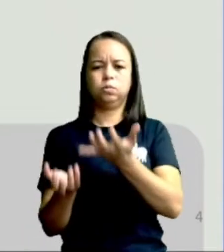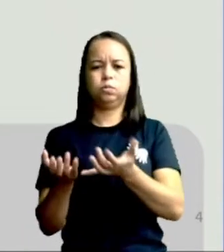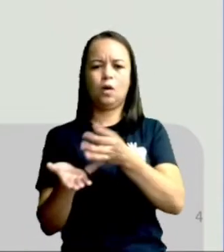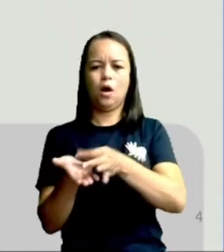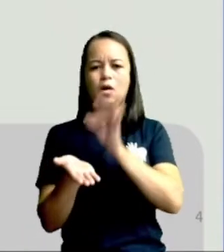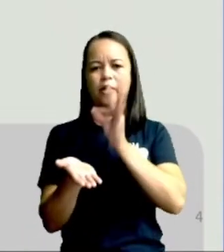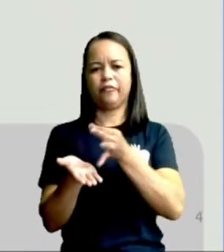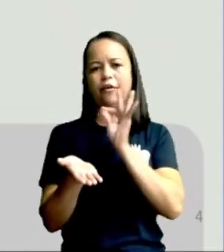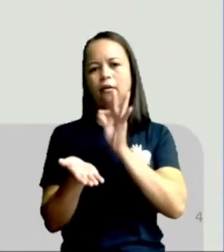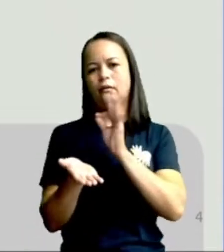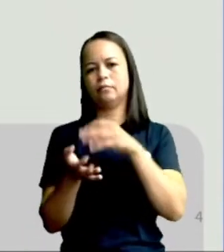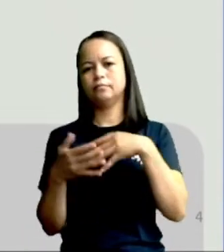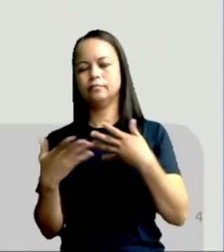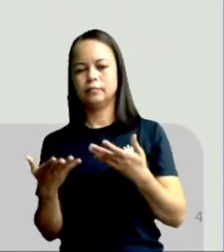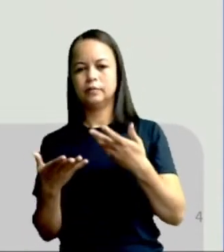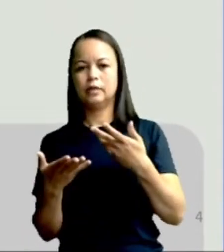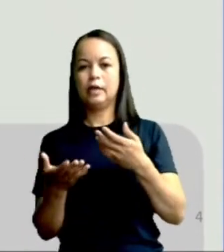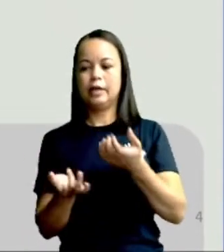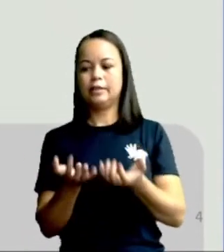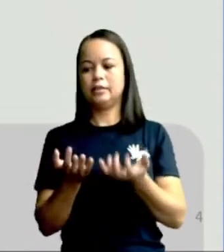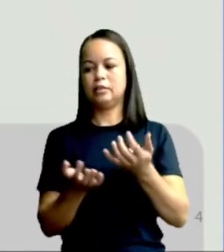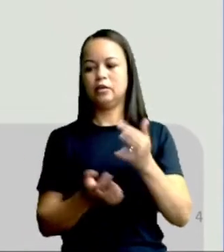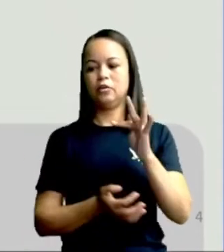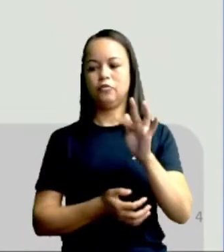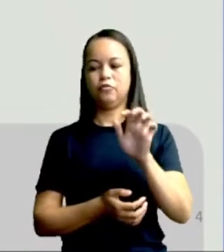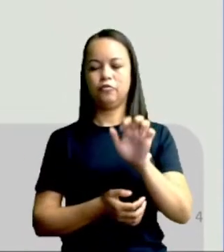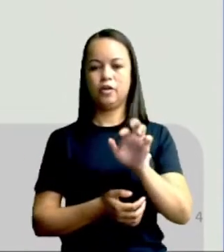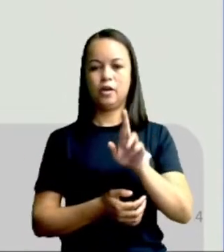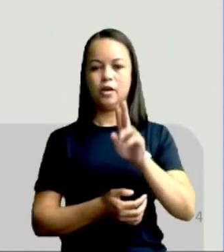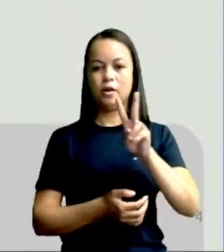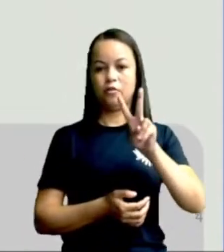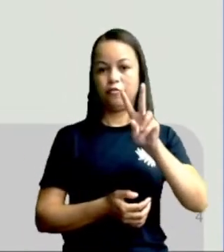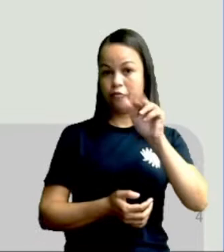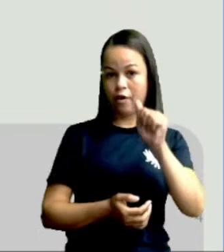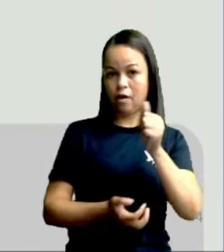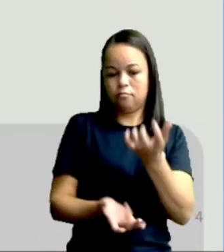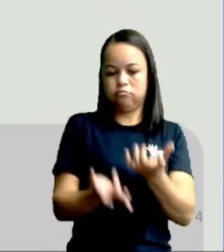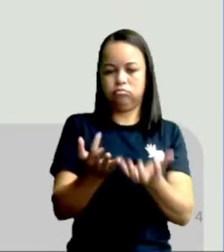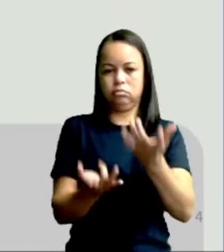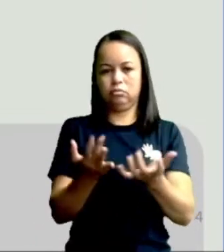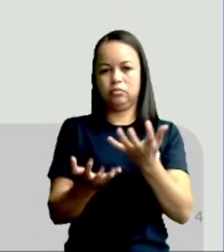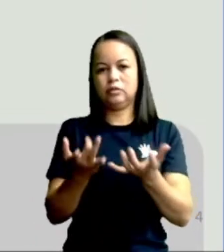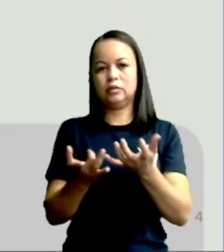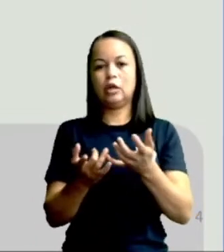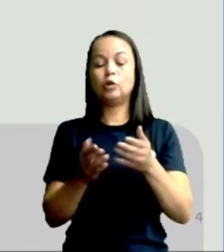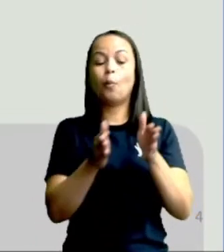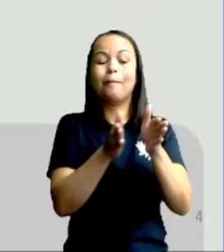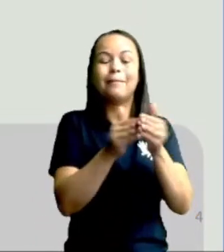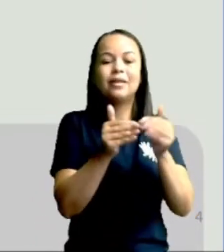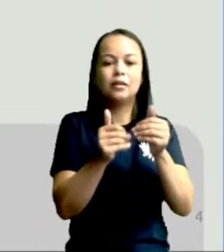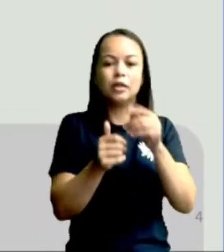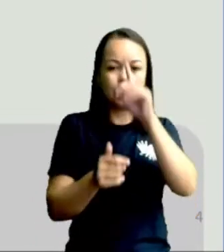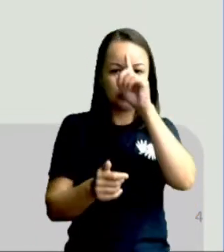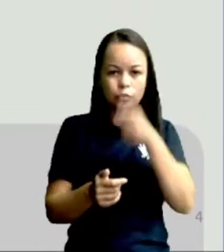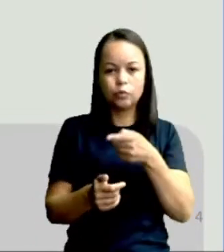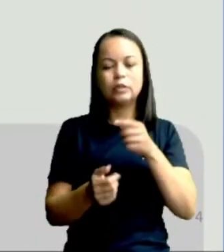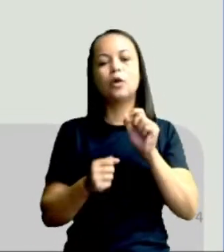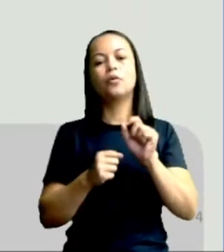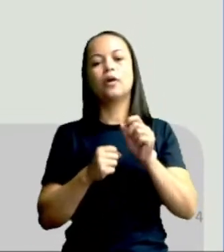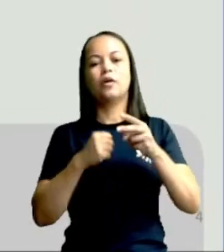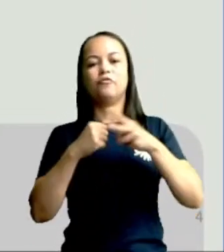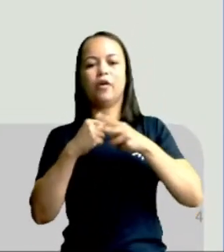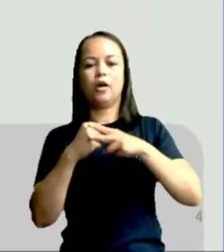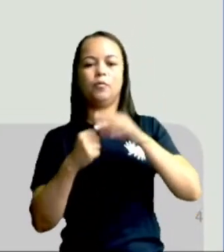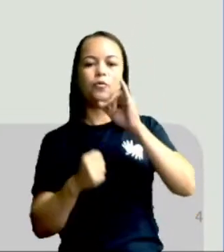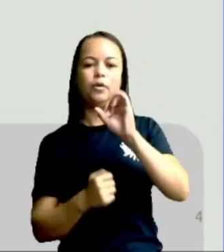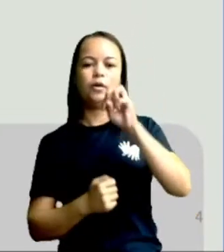Esse ferva aqui é uma ação, eu estou pedindo. Isso é um pedido, é um verbo imperativo,